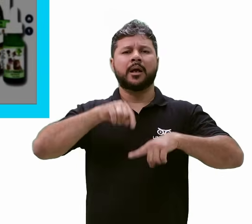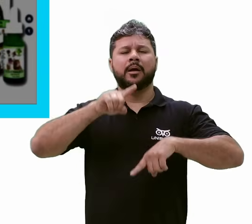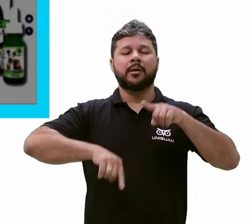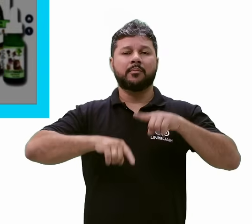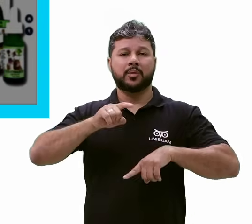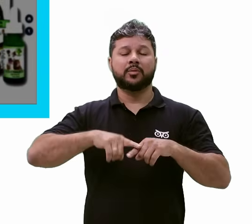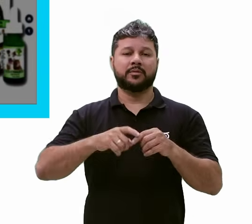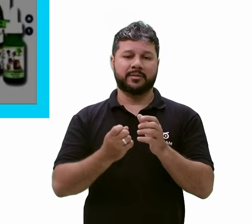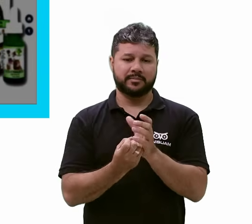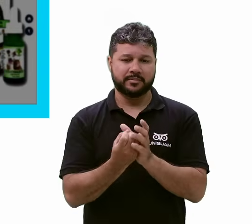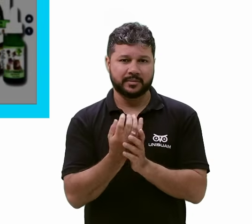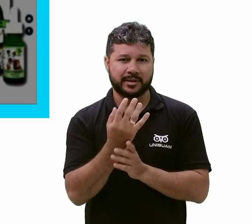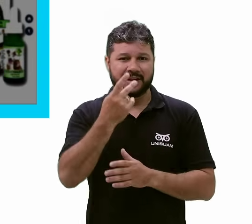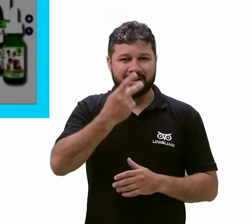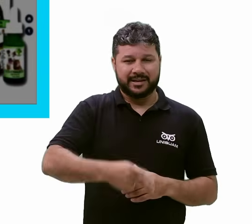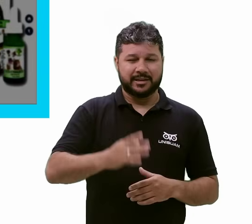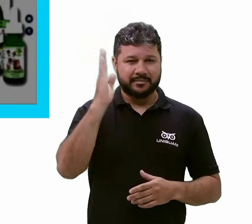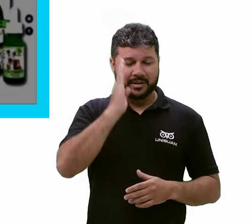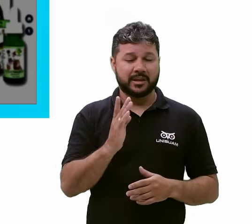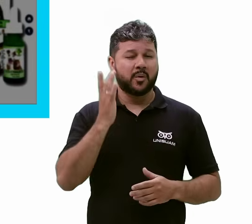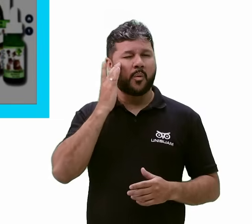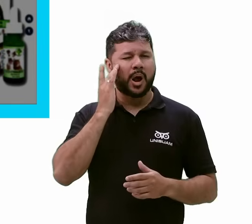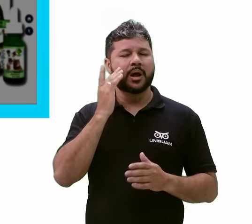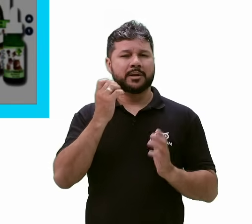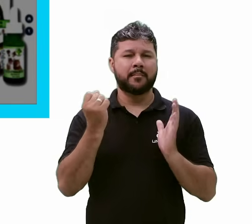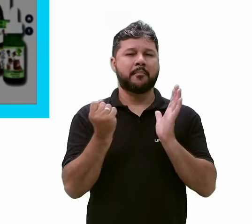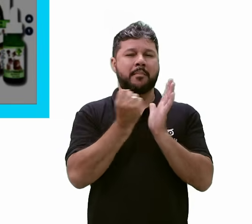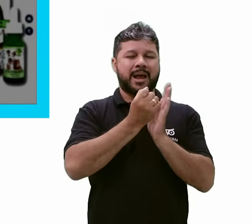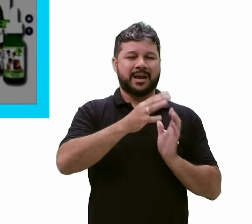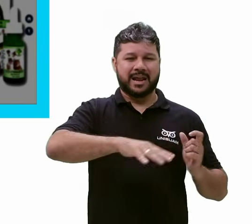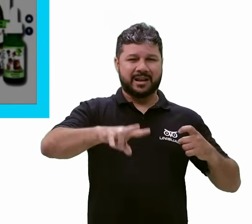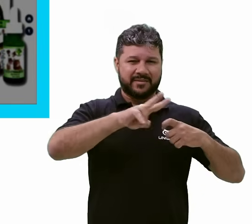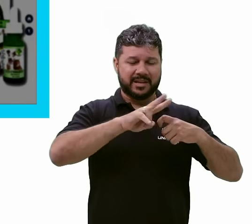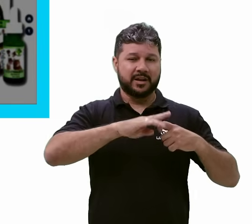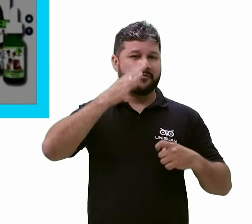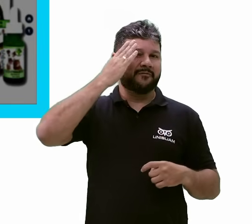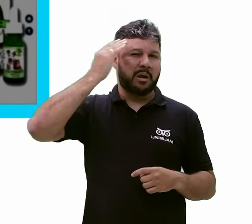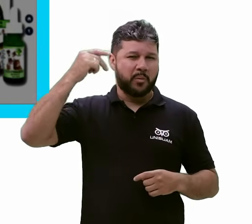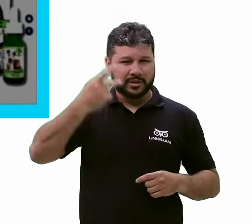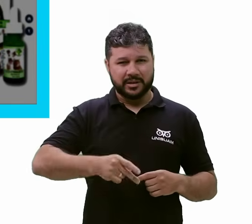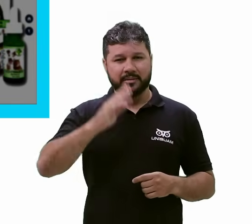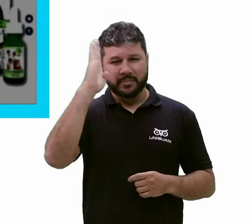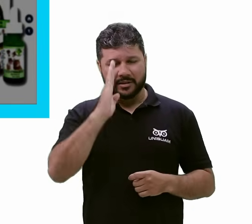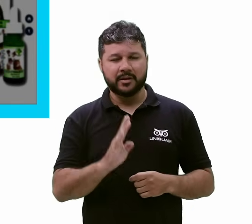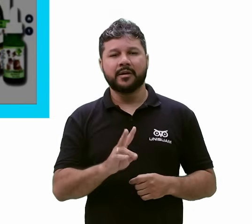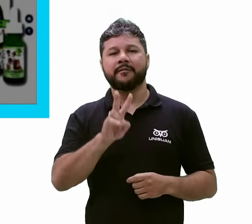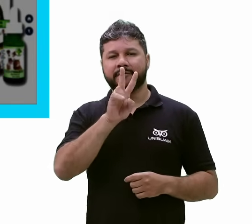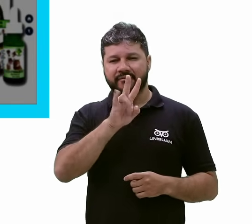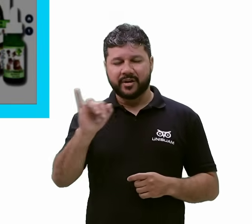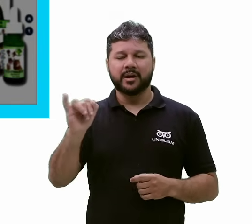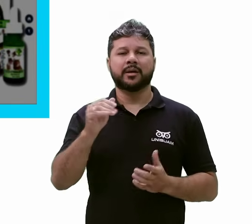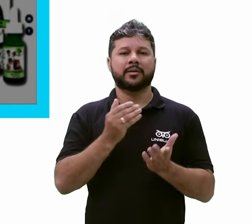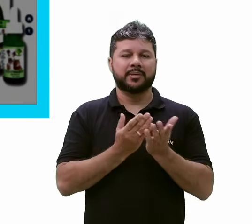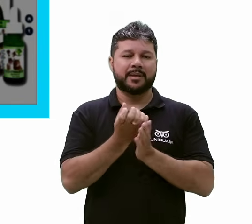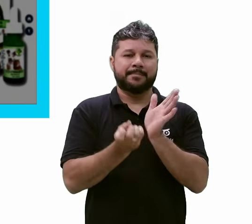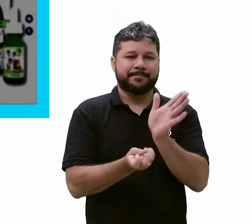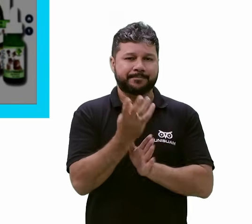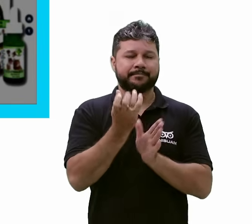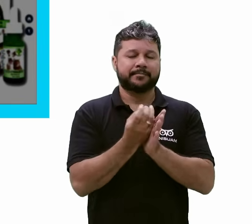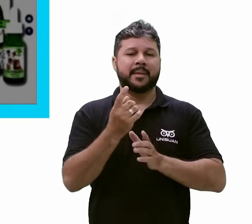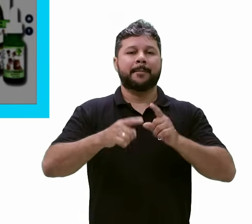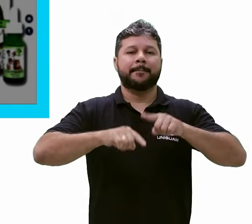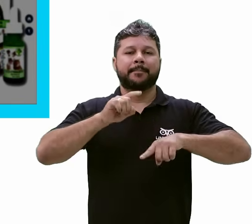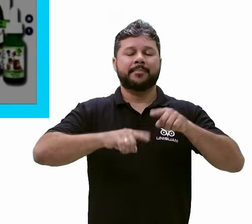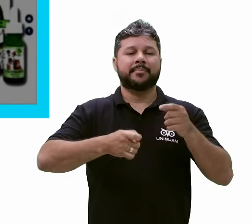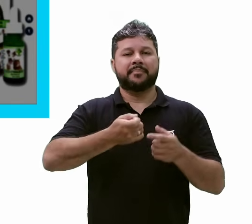produzidos internamente, tá? Acredito que as grandes marcas veterinárias brasileiras, né, vão começar a produzir